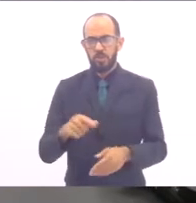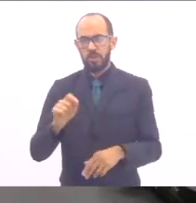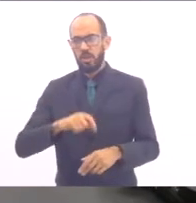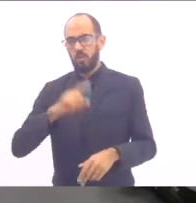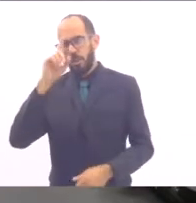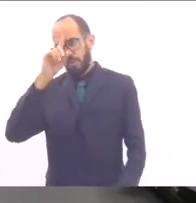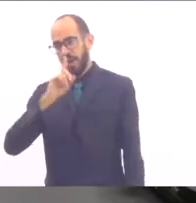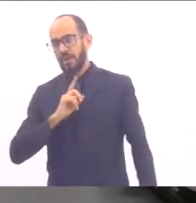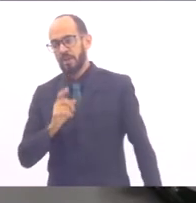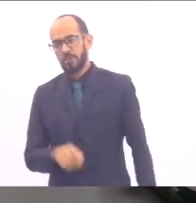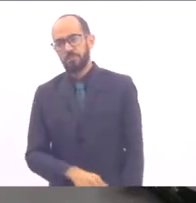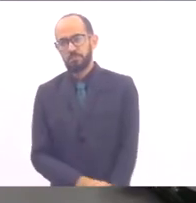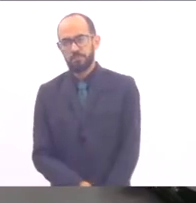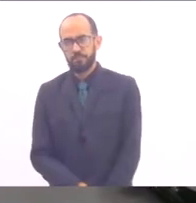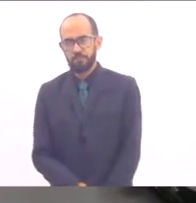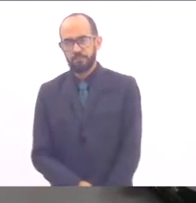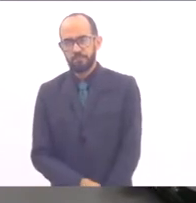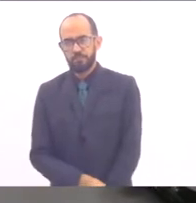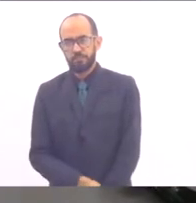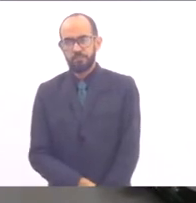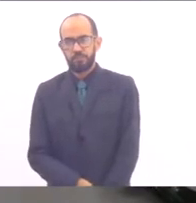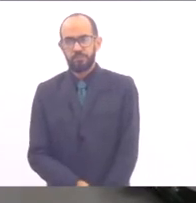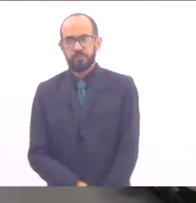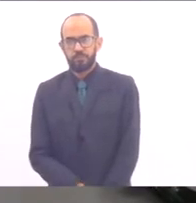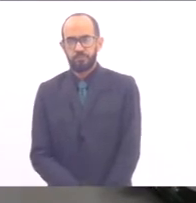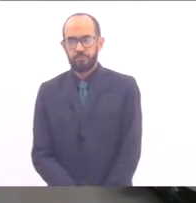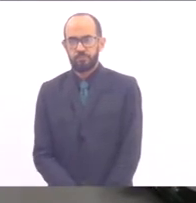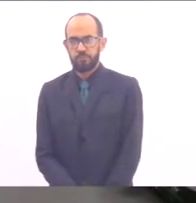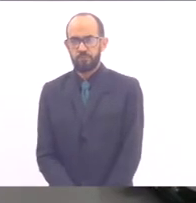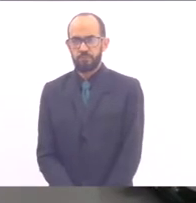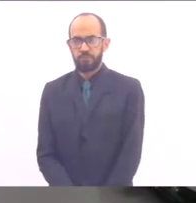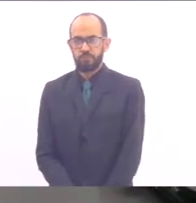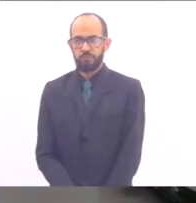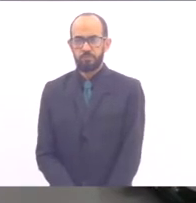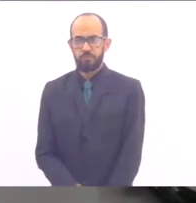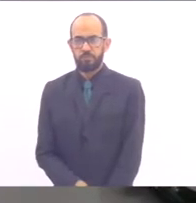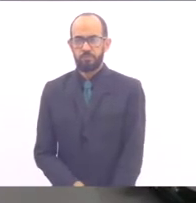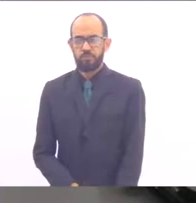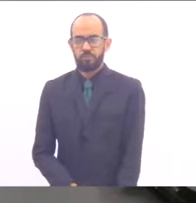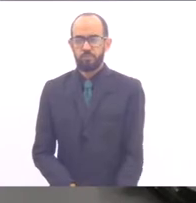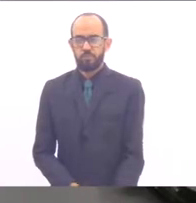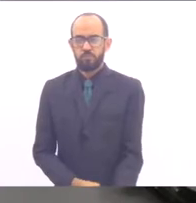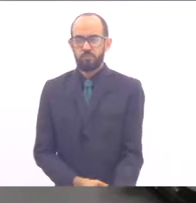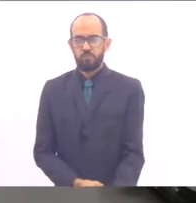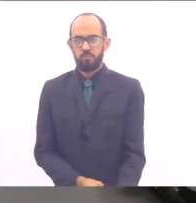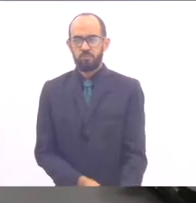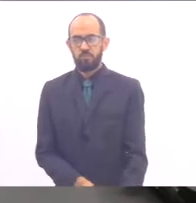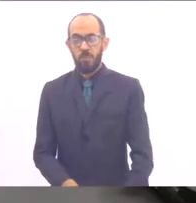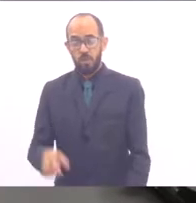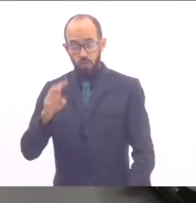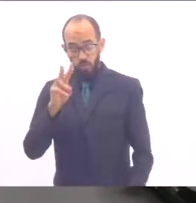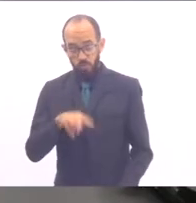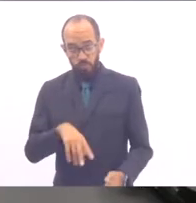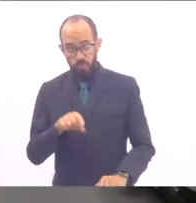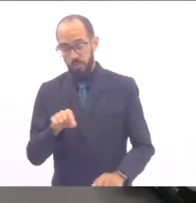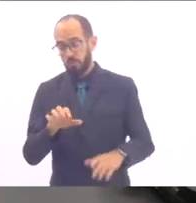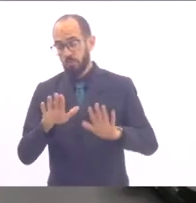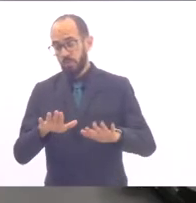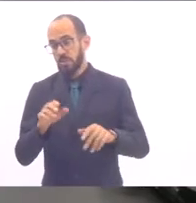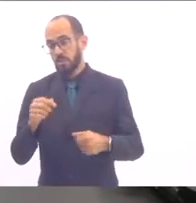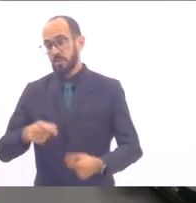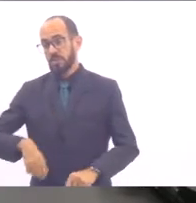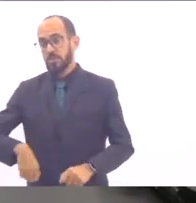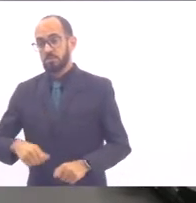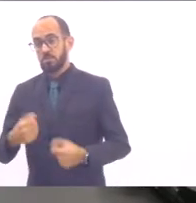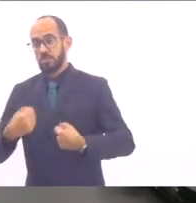amarela. Bom, devia de estar, era vermelha, né? Estou vendo aqui. Está aqui. Ah, é 7. Está aqui. Está